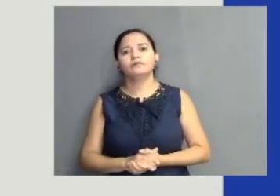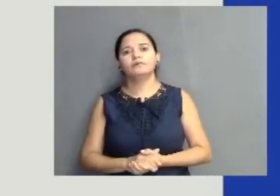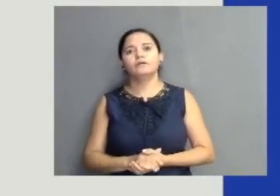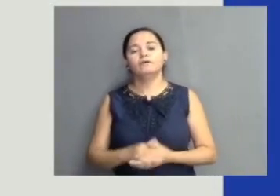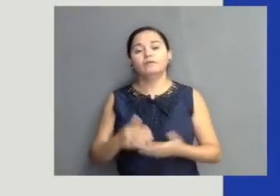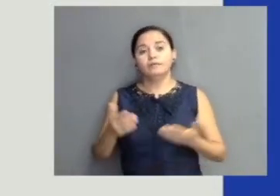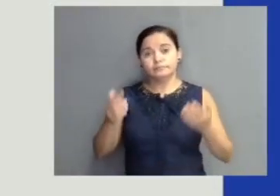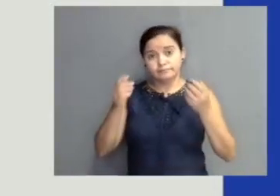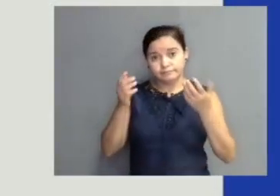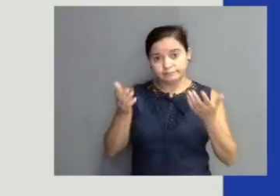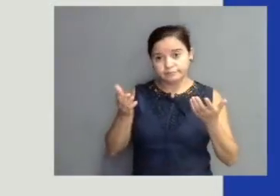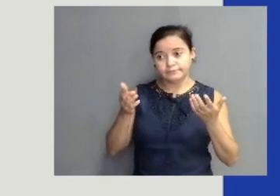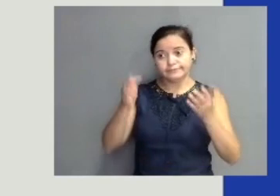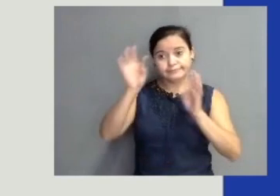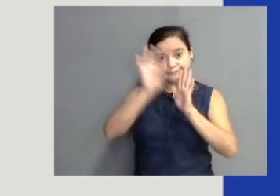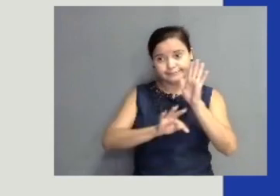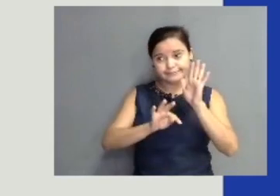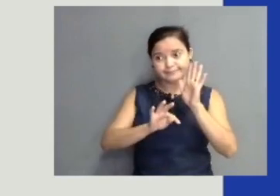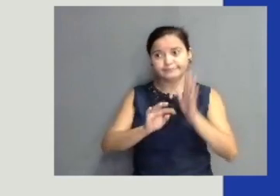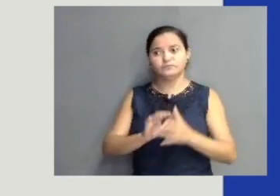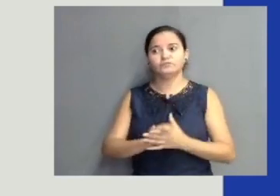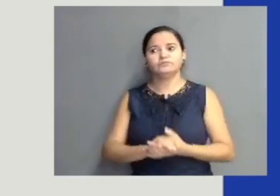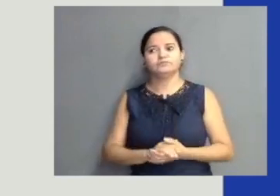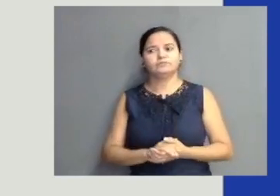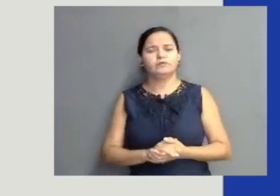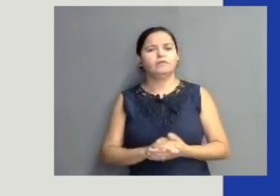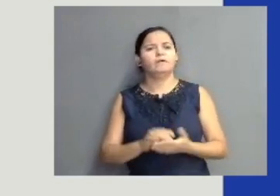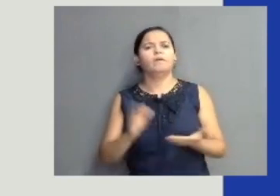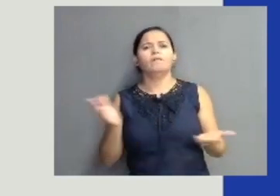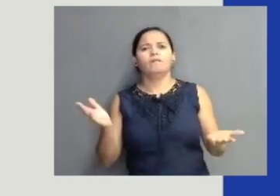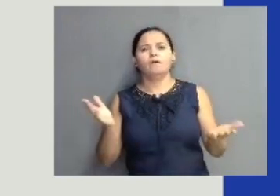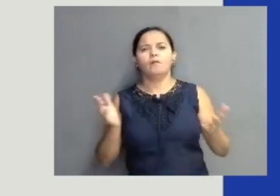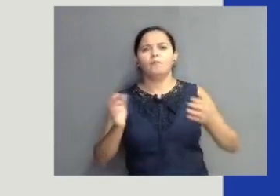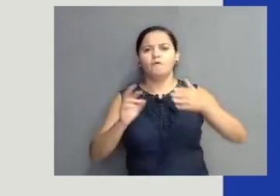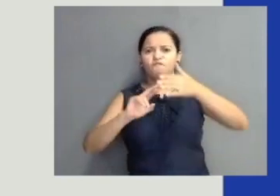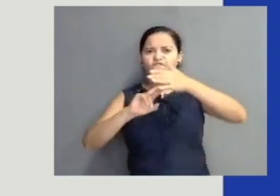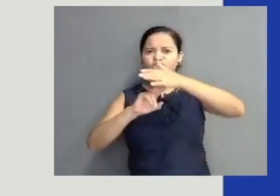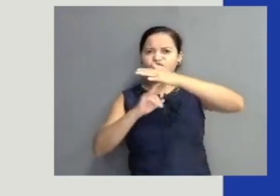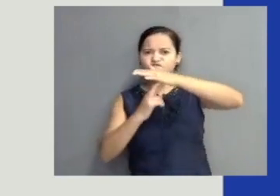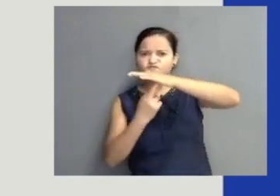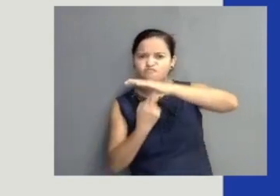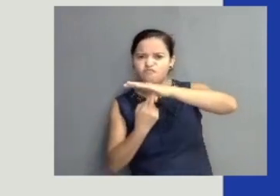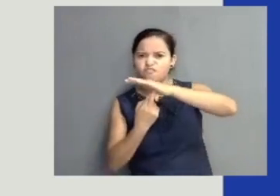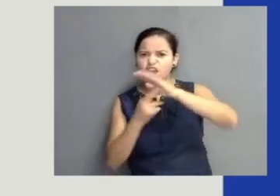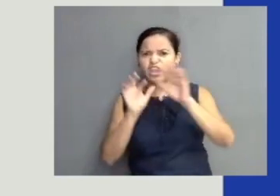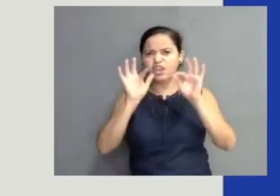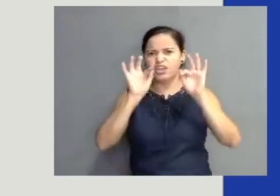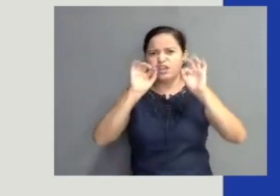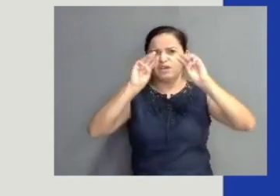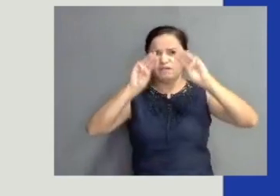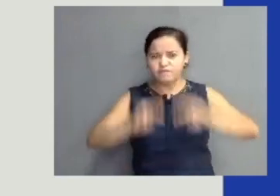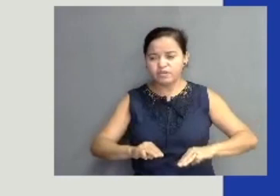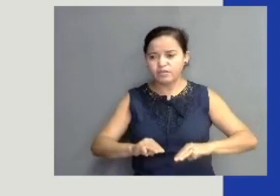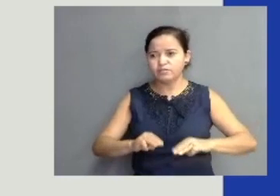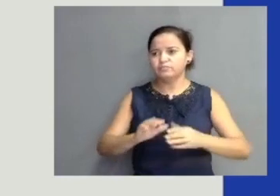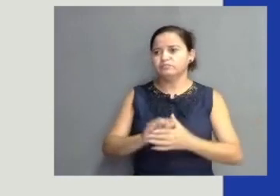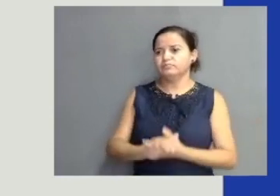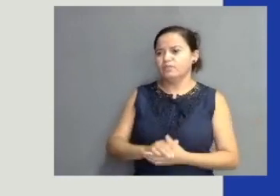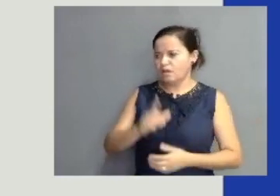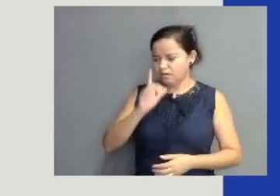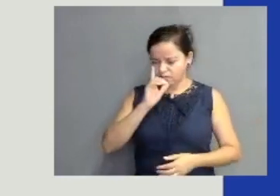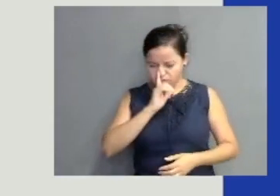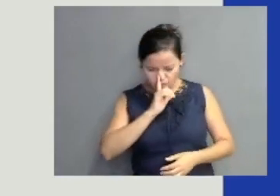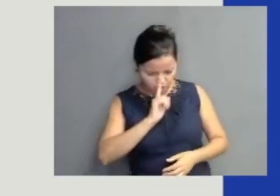Então esse texto, o título, Fim de feira. Vamos iniciar. O lixo atapeta o